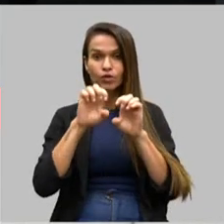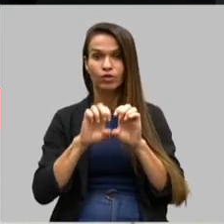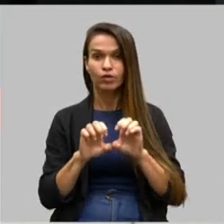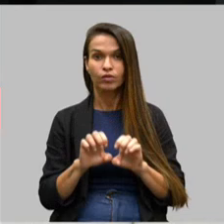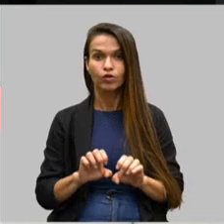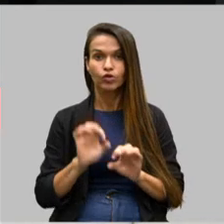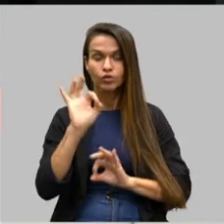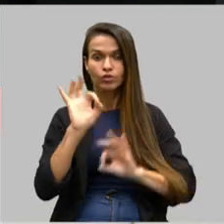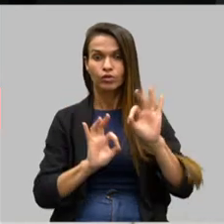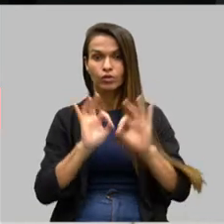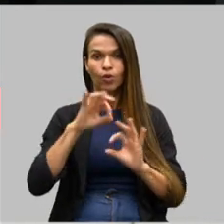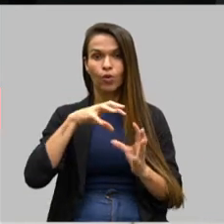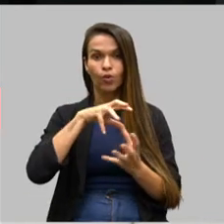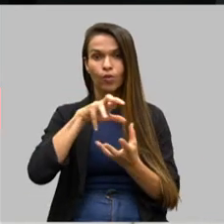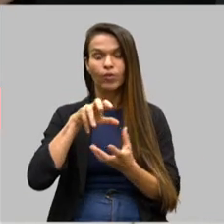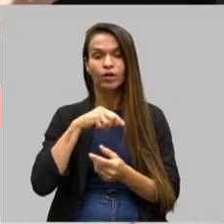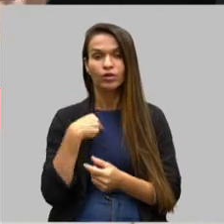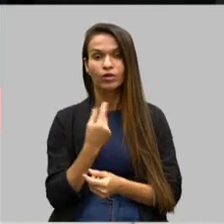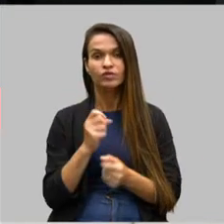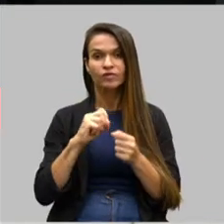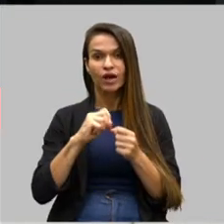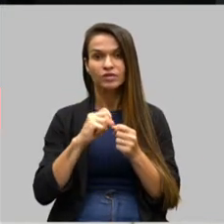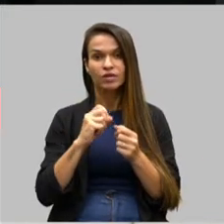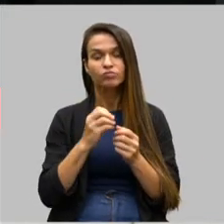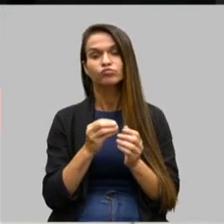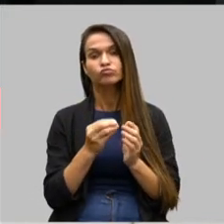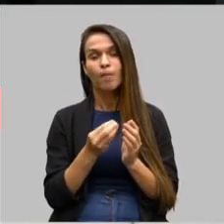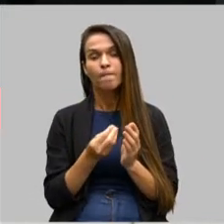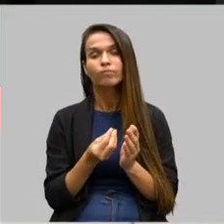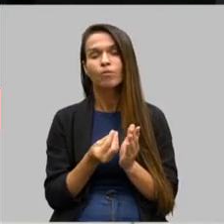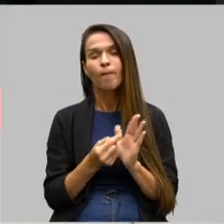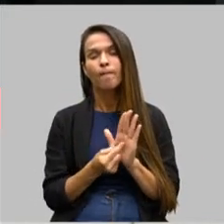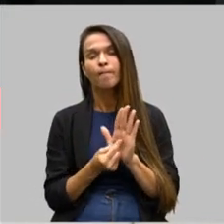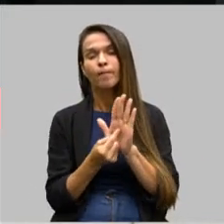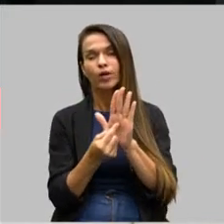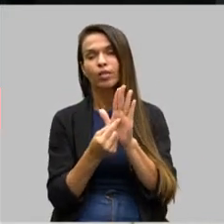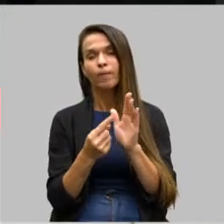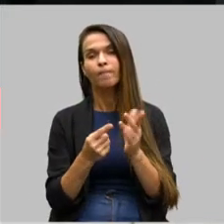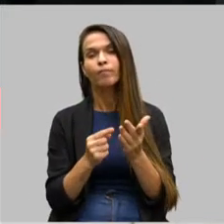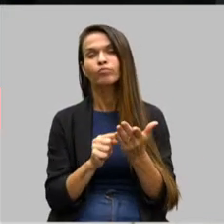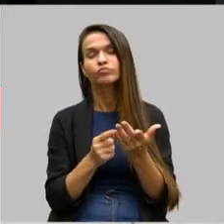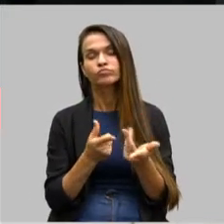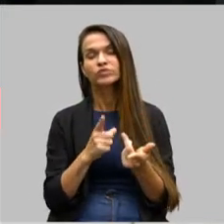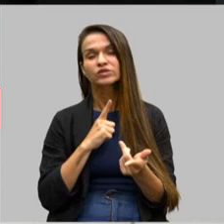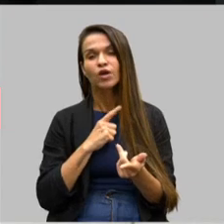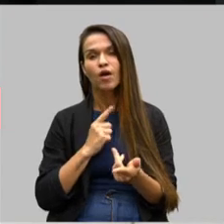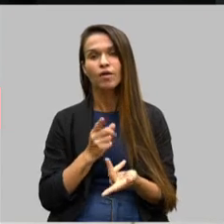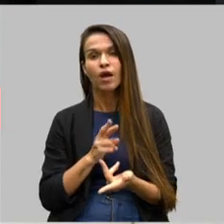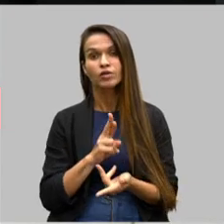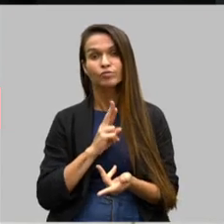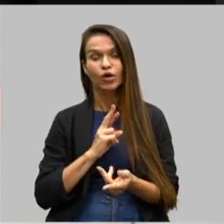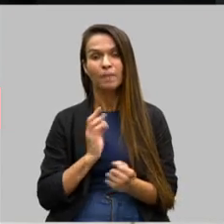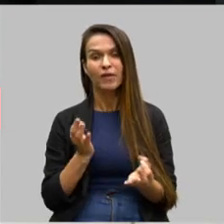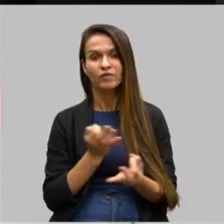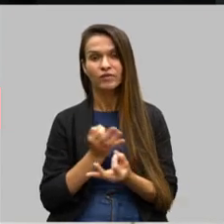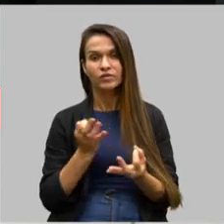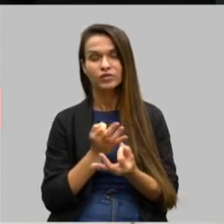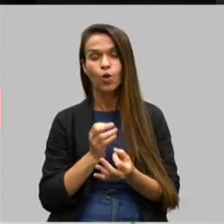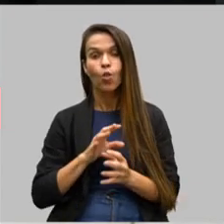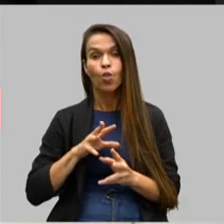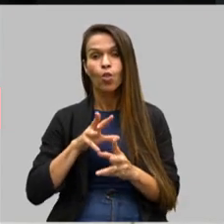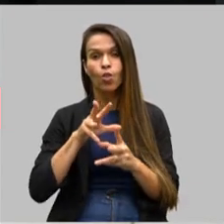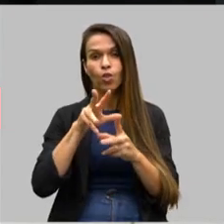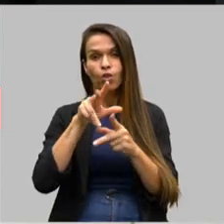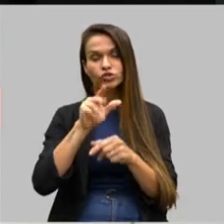globo para nós fazermos as projeções e termos resultados mais eficientes. Todos aqui conhecem,